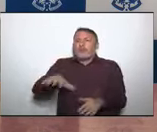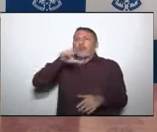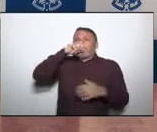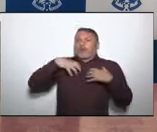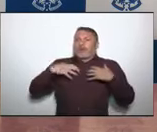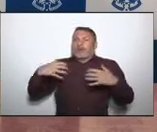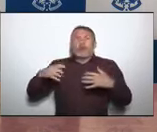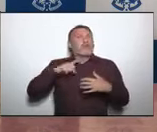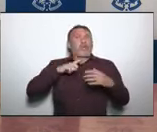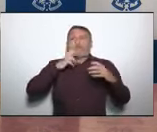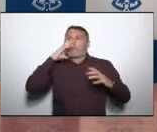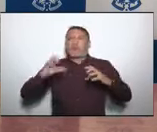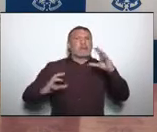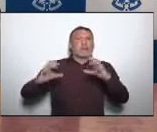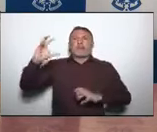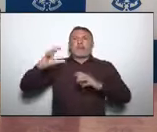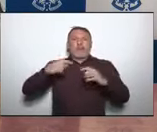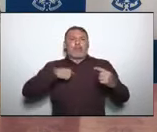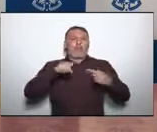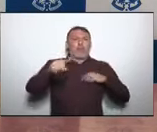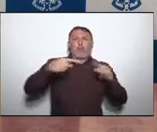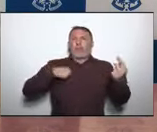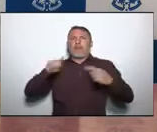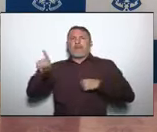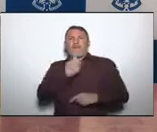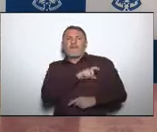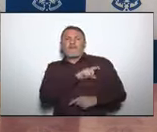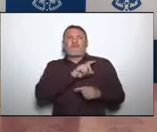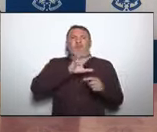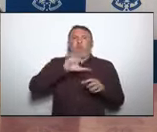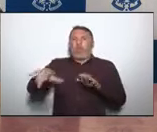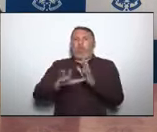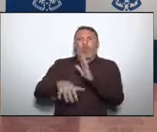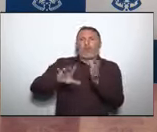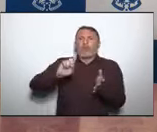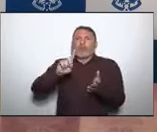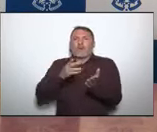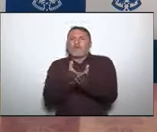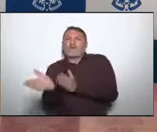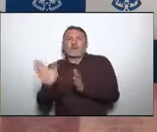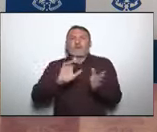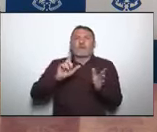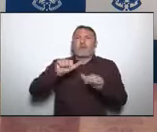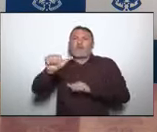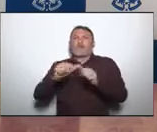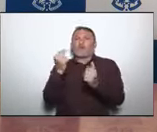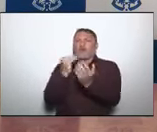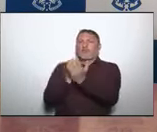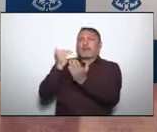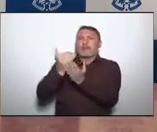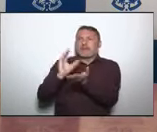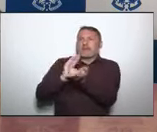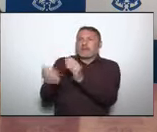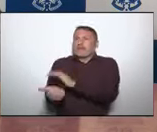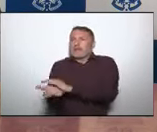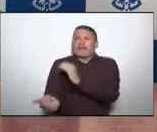mais demandados, equipamentos no caso do respirador, são muito demandados hoje, e isso é uma